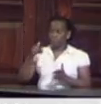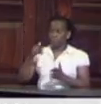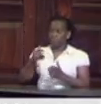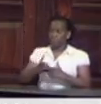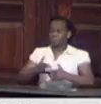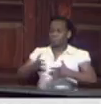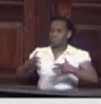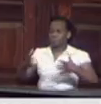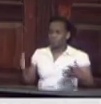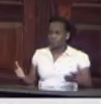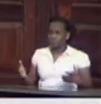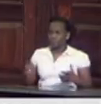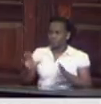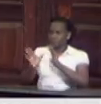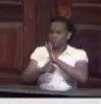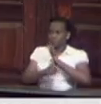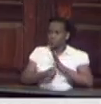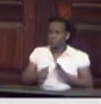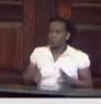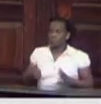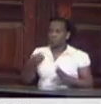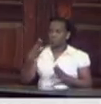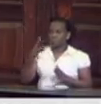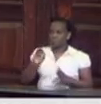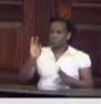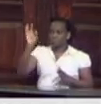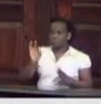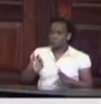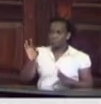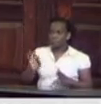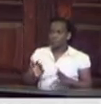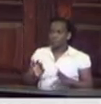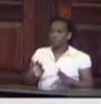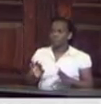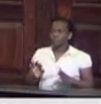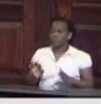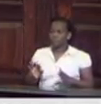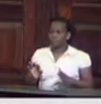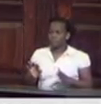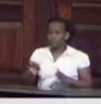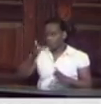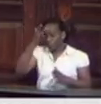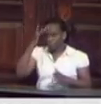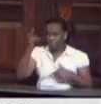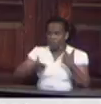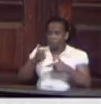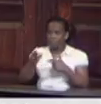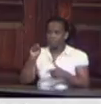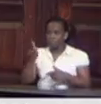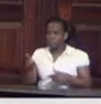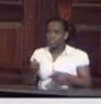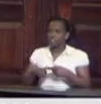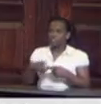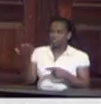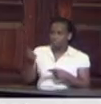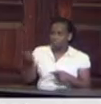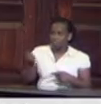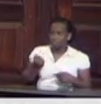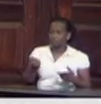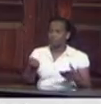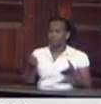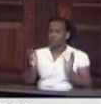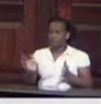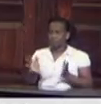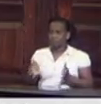grande, roubar 30% de nativos e pensionistas